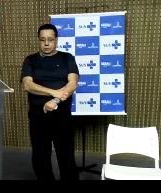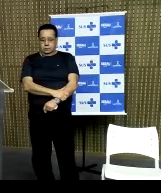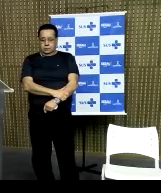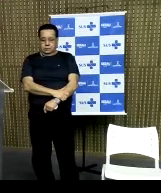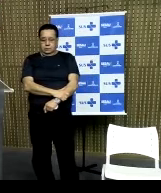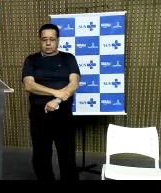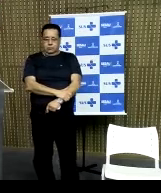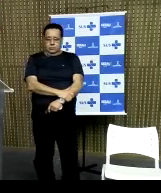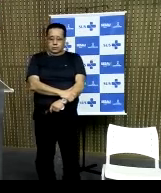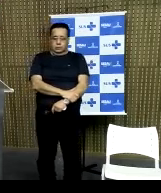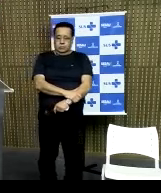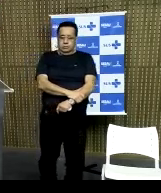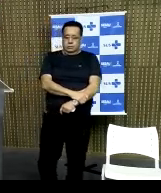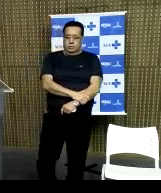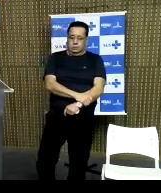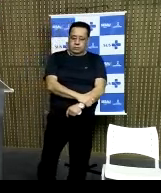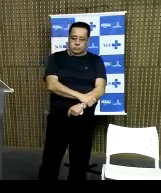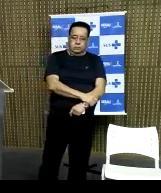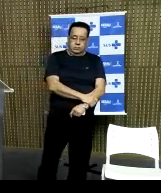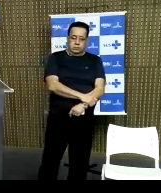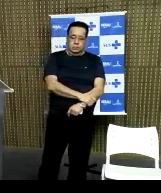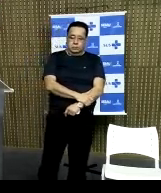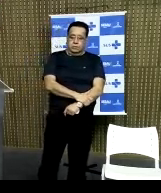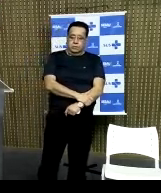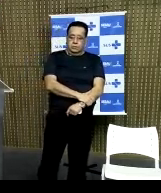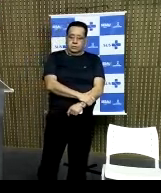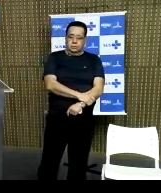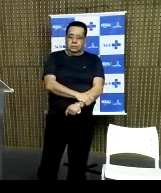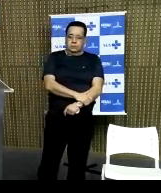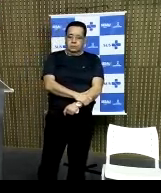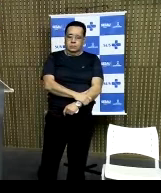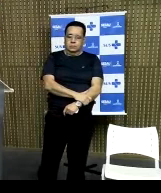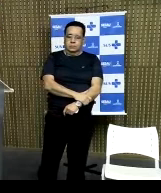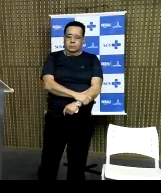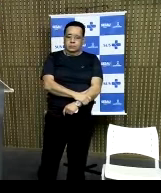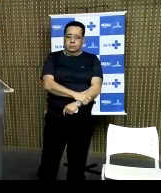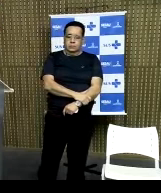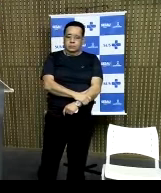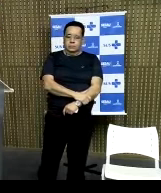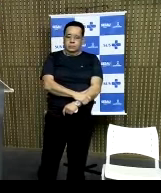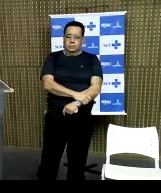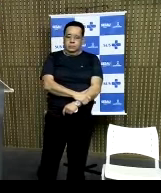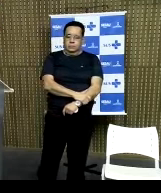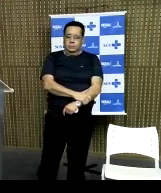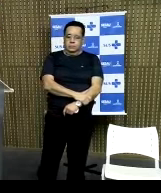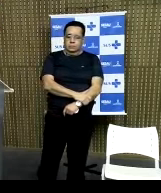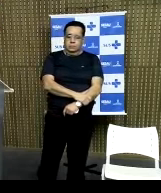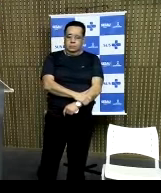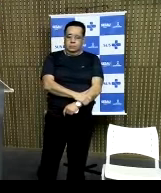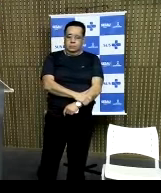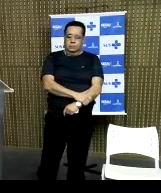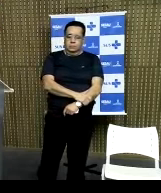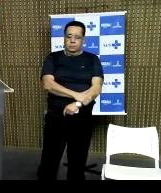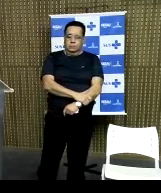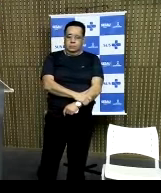Na avaliação dos óbitos maternos, fetais e infantis, foi discutido as estratégias são acompanhamento de gestantes faltosas,